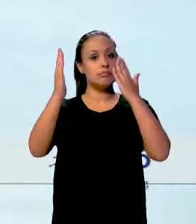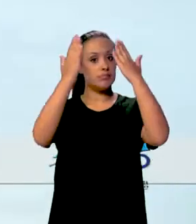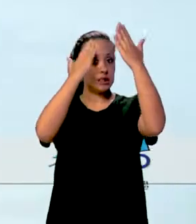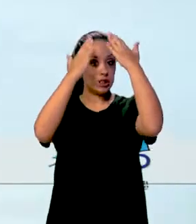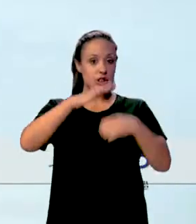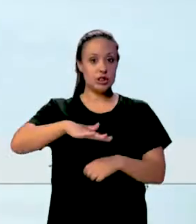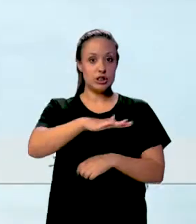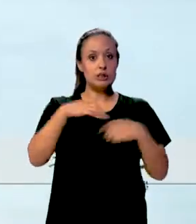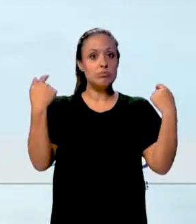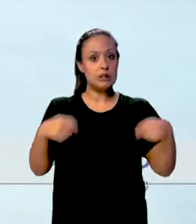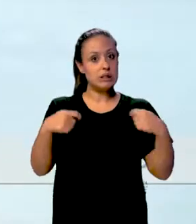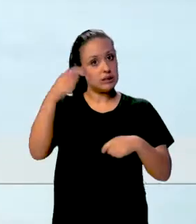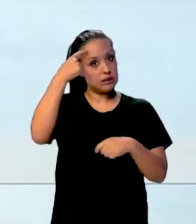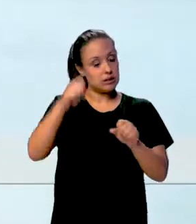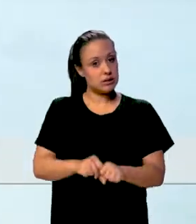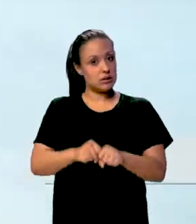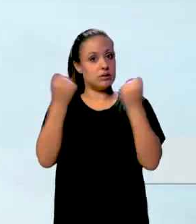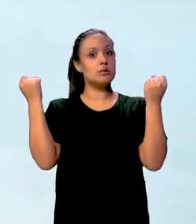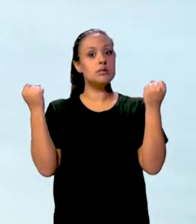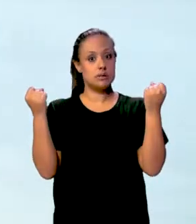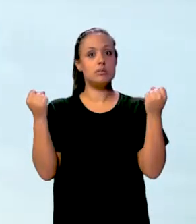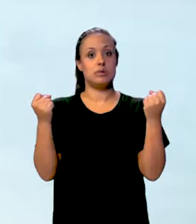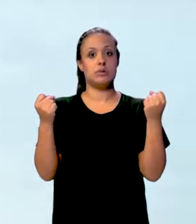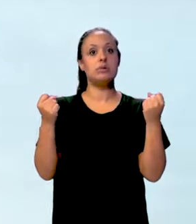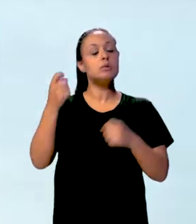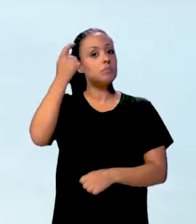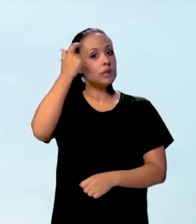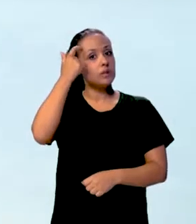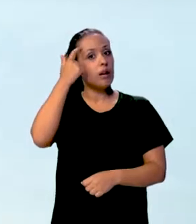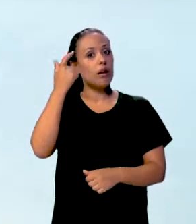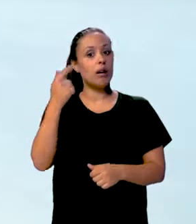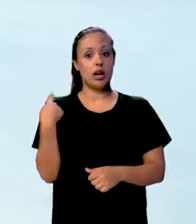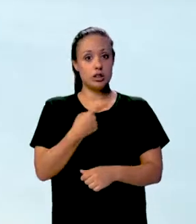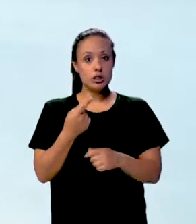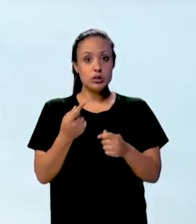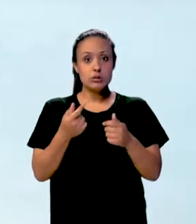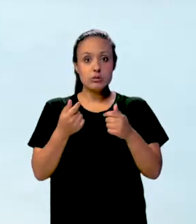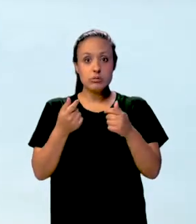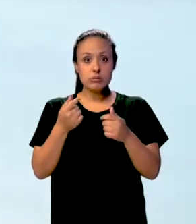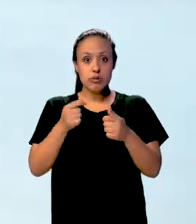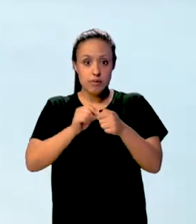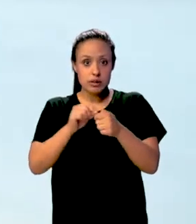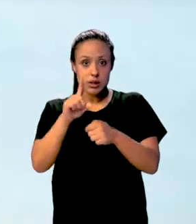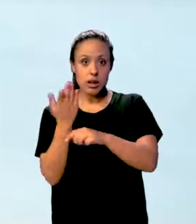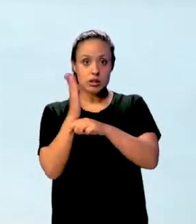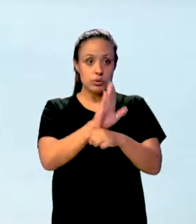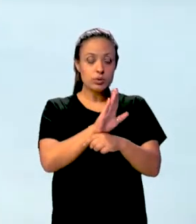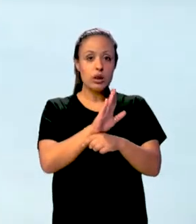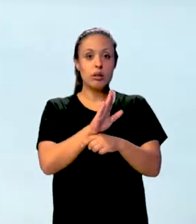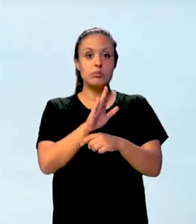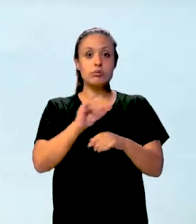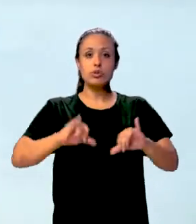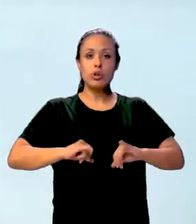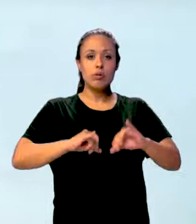se descolonizar e refletir até que ponto nós estamos criando possibilidades de reduzir o sofrimento psicossocial